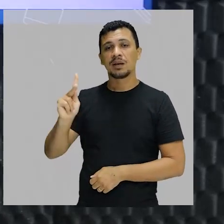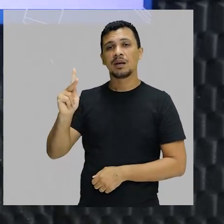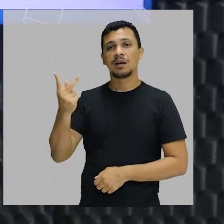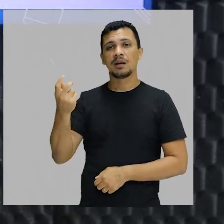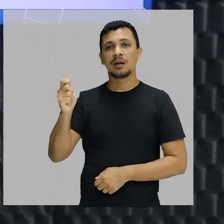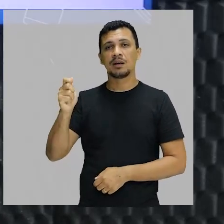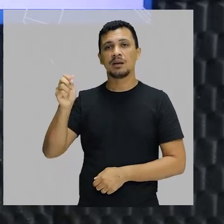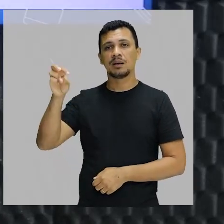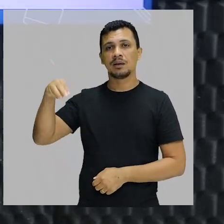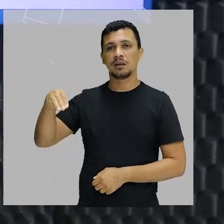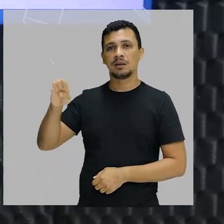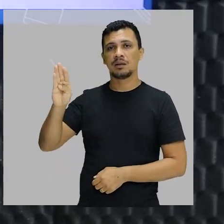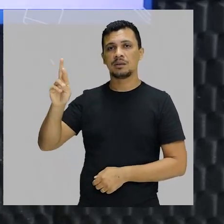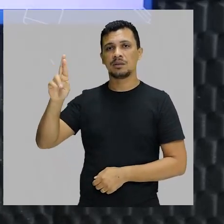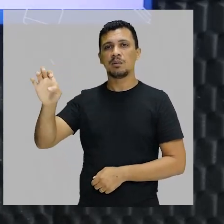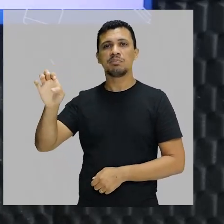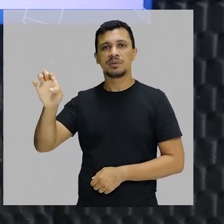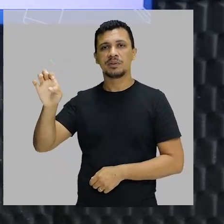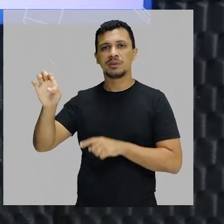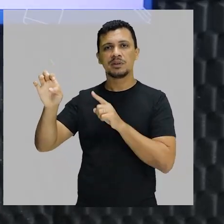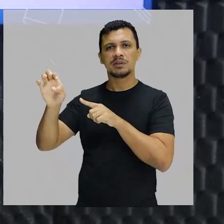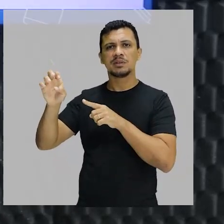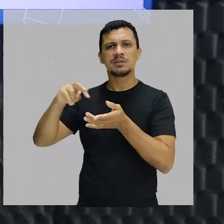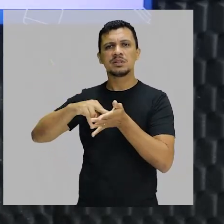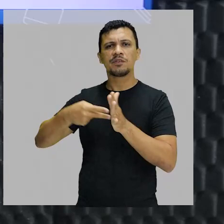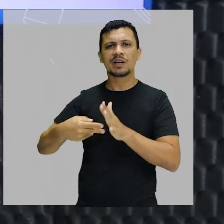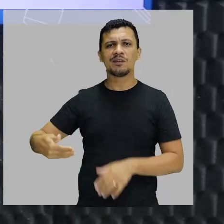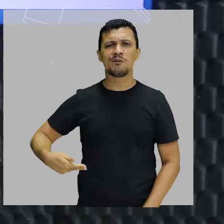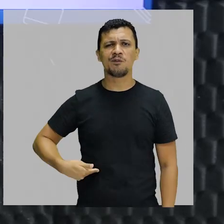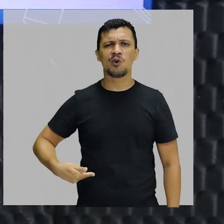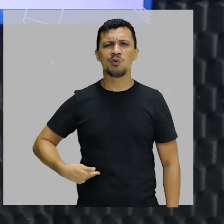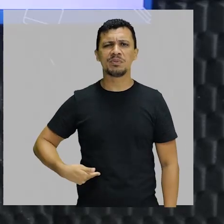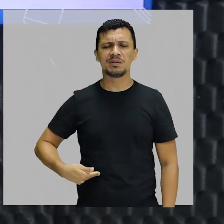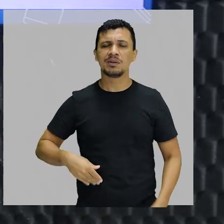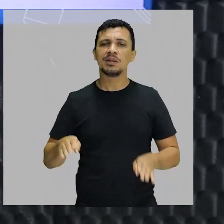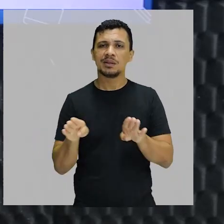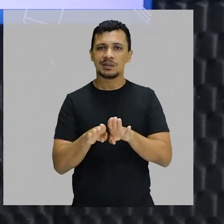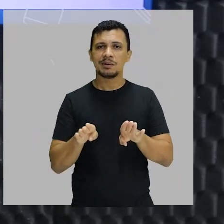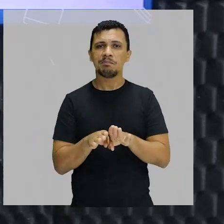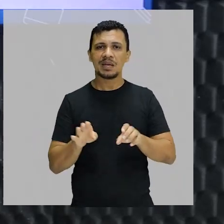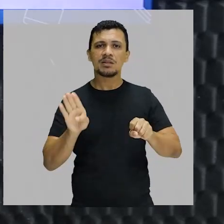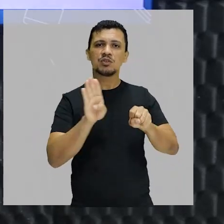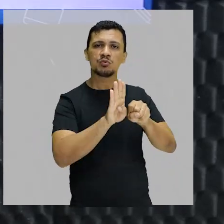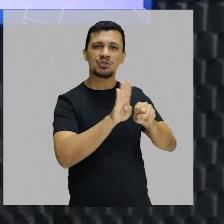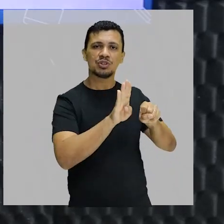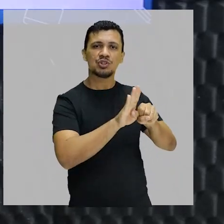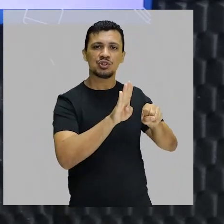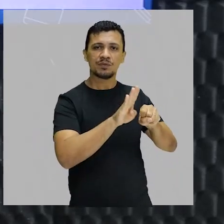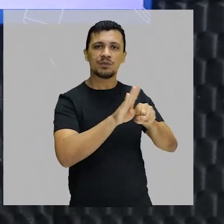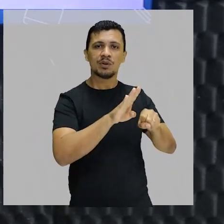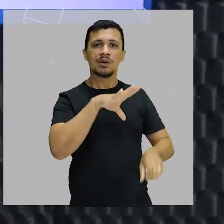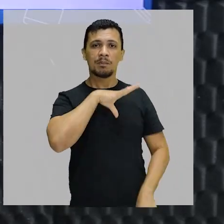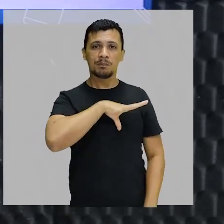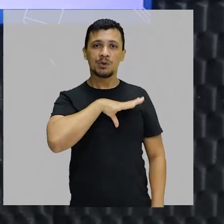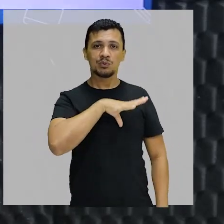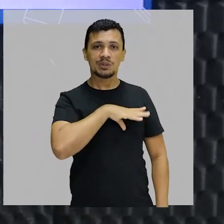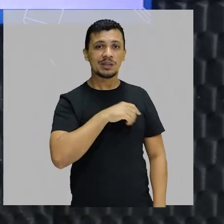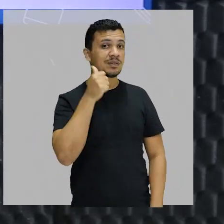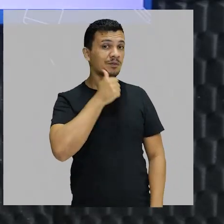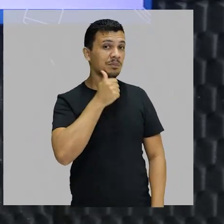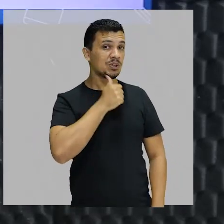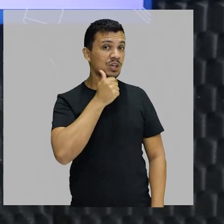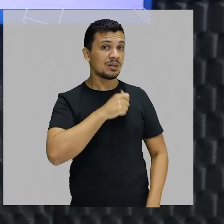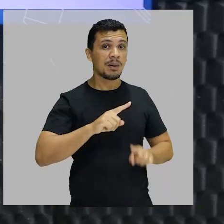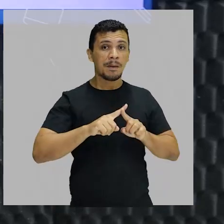a fome. A fome também é um substantivo feminino em português. Porém, pela regra da